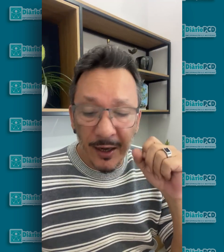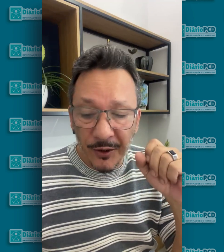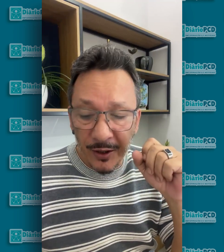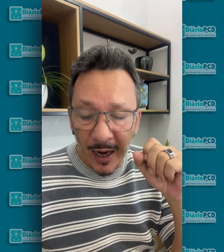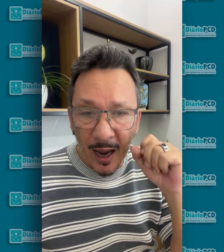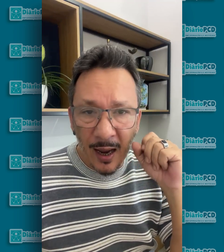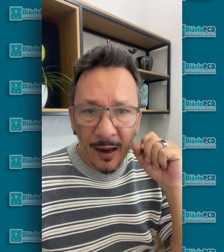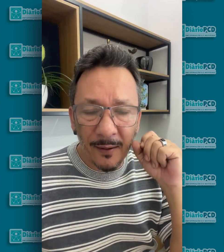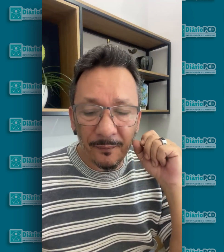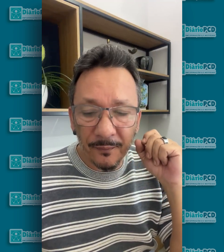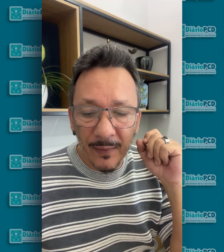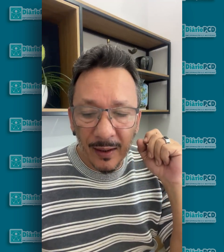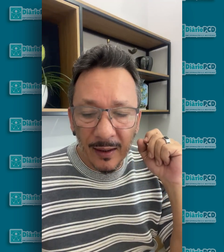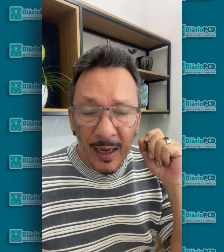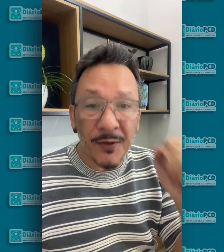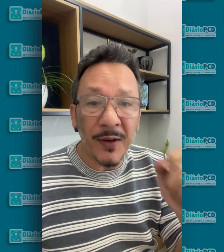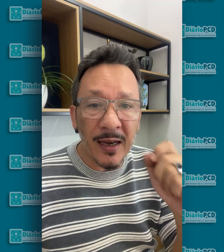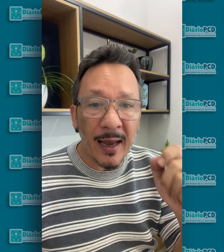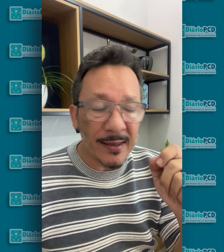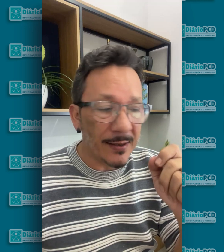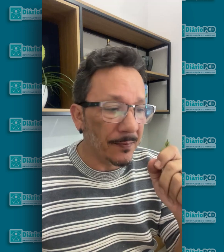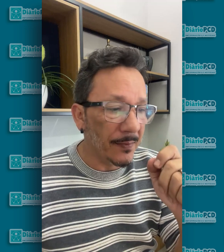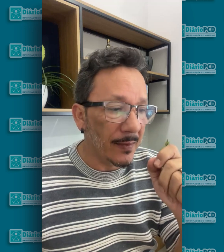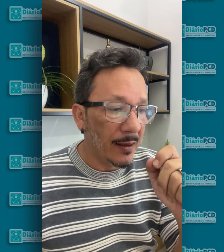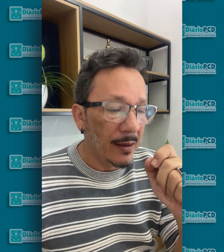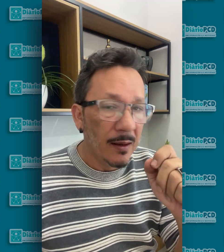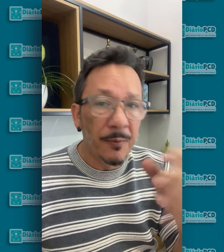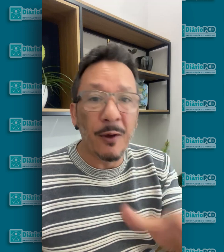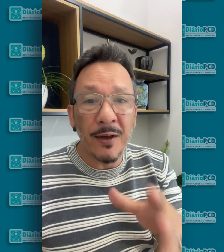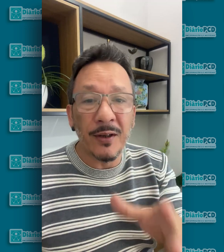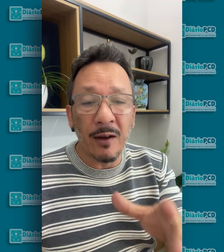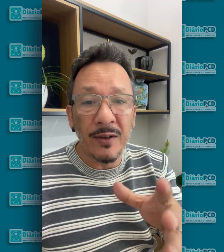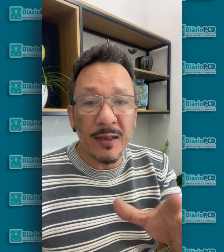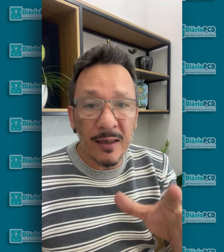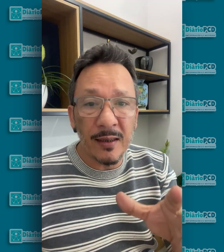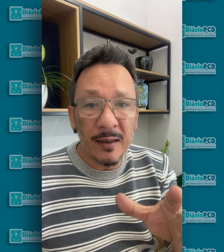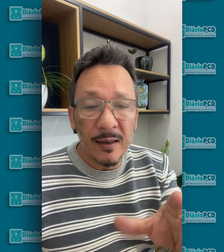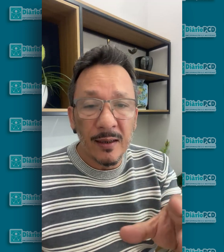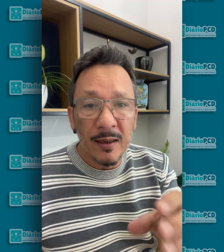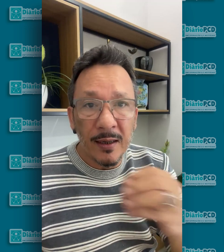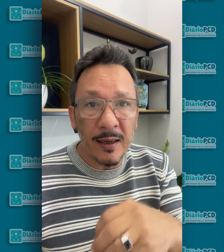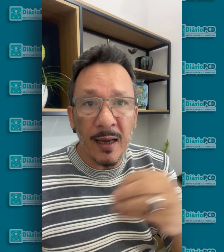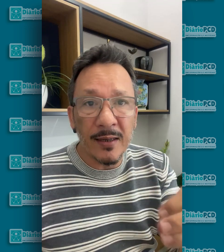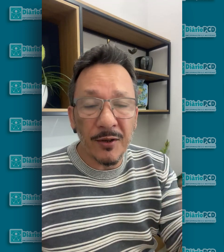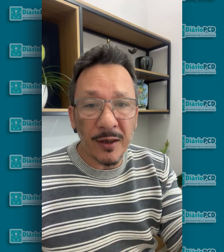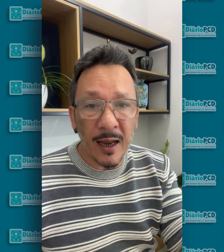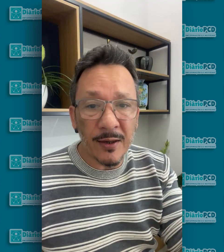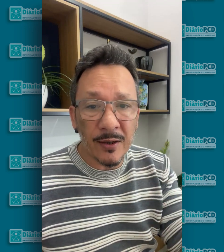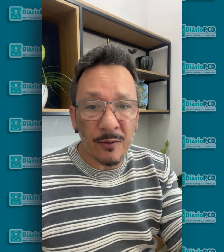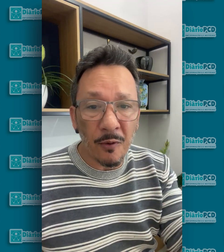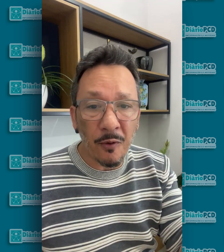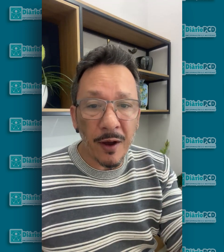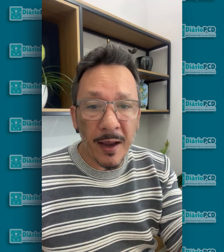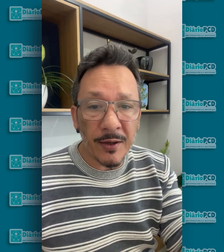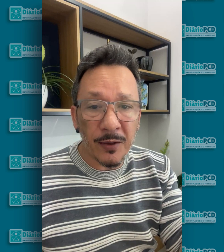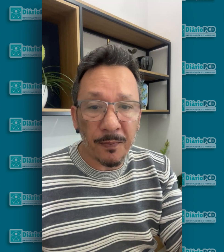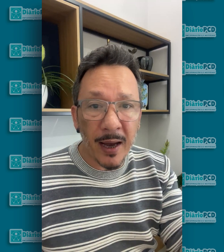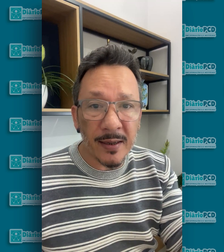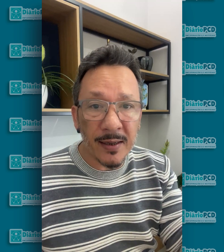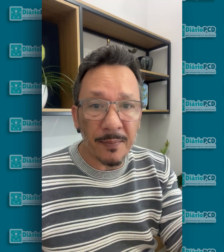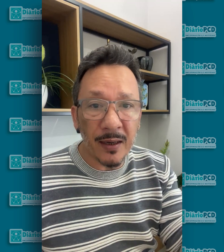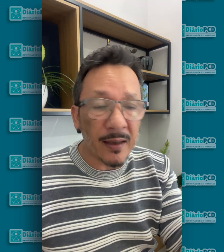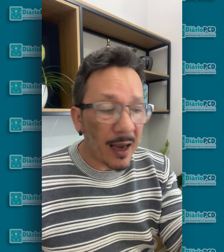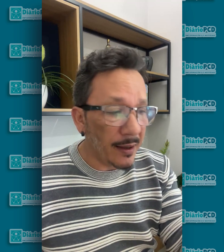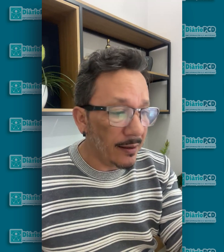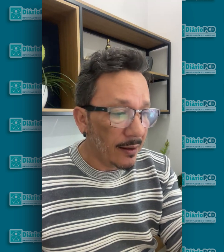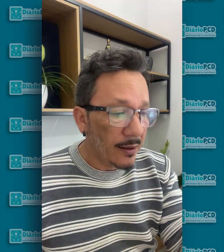foi atinente às filiais. Porque o edital dizia que as entidades concorrentes,